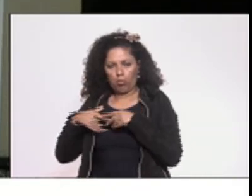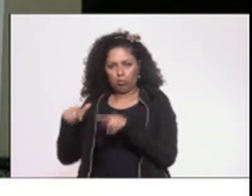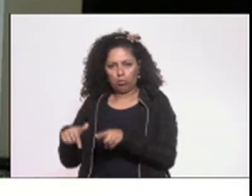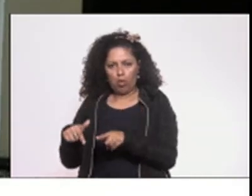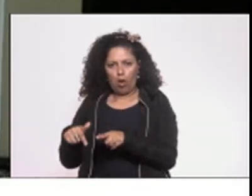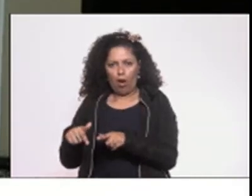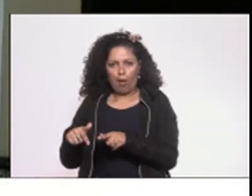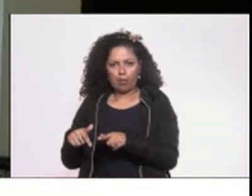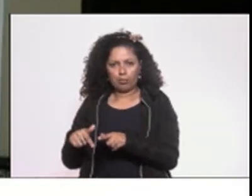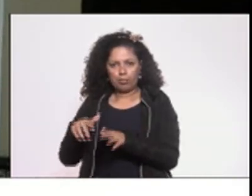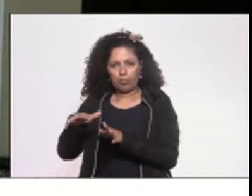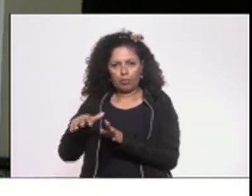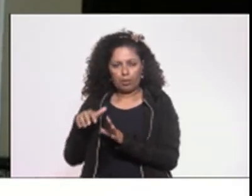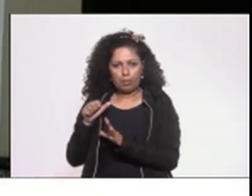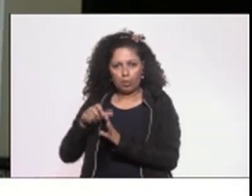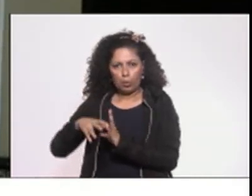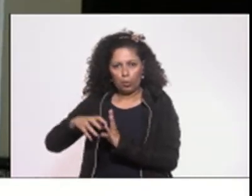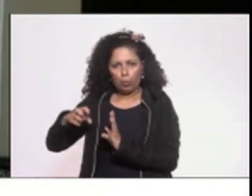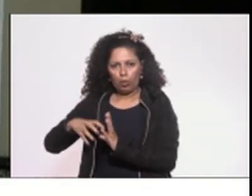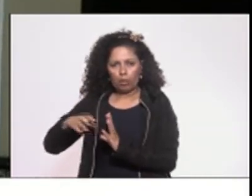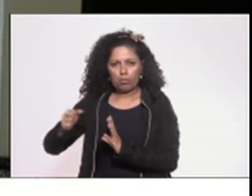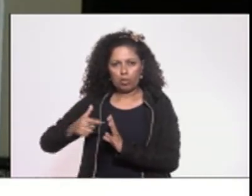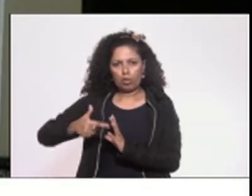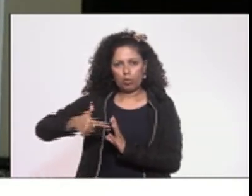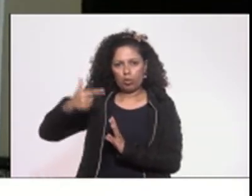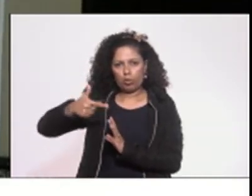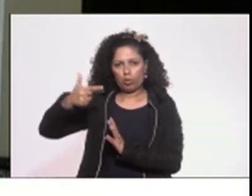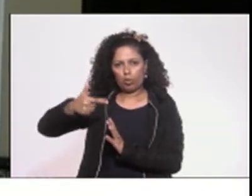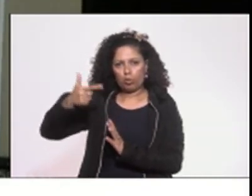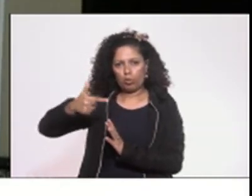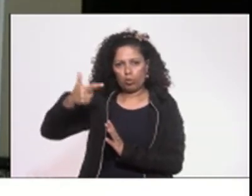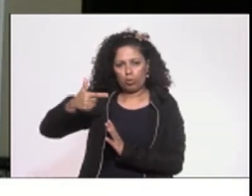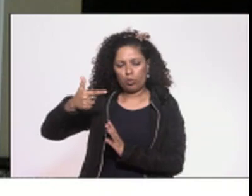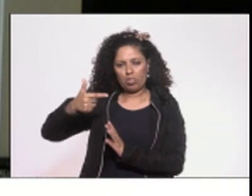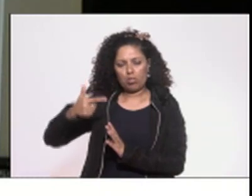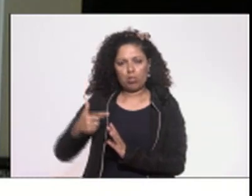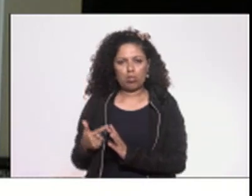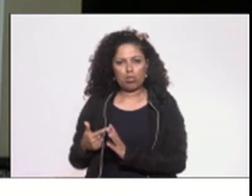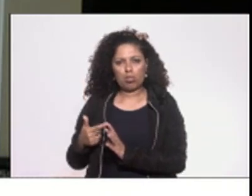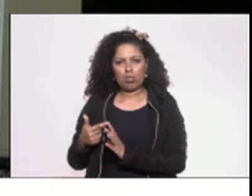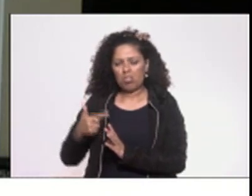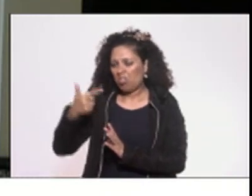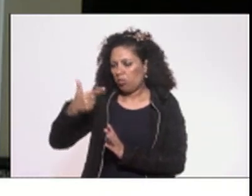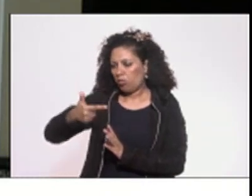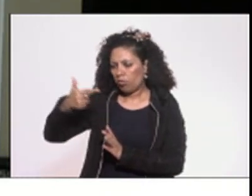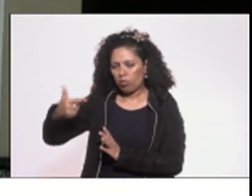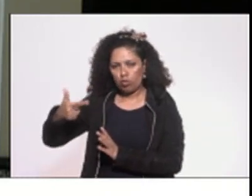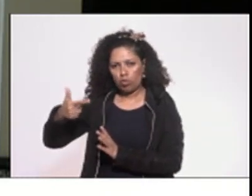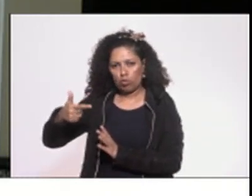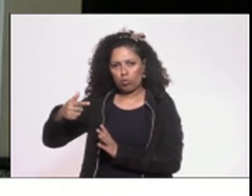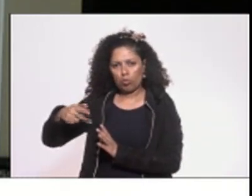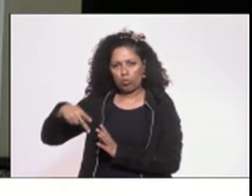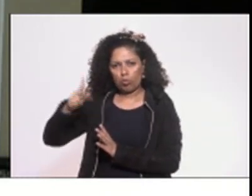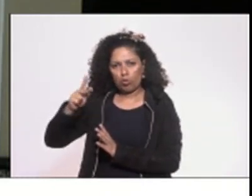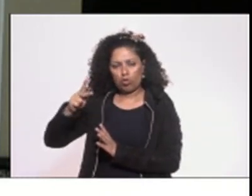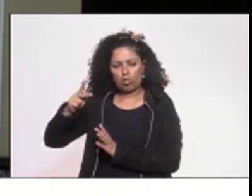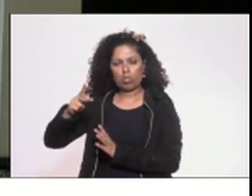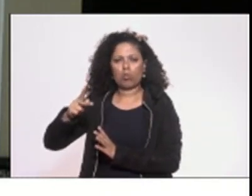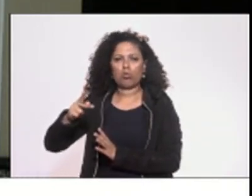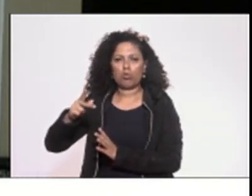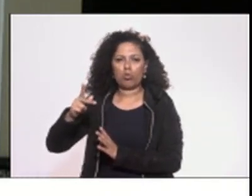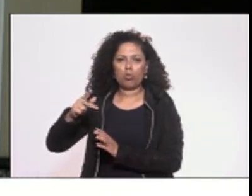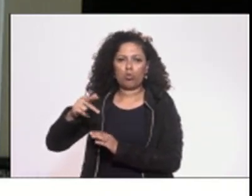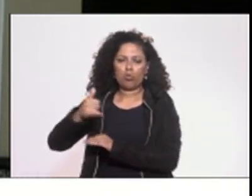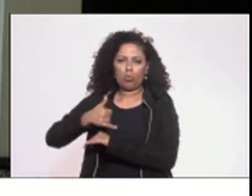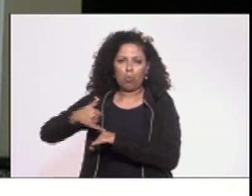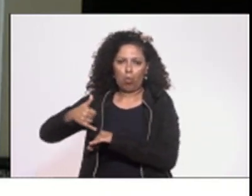PU absorve 12 kg de petróleo em 30 minutos. 1 kg do nosso produto absorve até 22 kg de petróleo em 15 minutos. Nosso